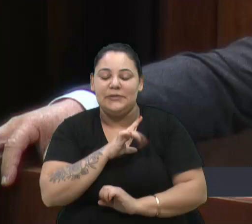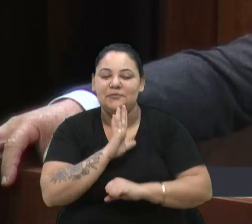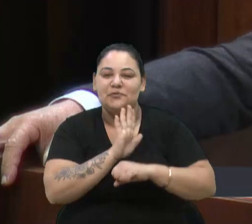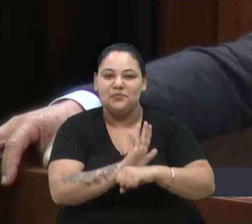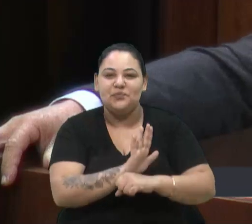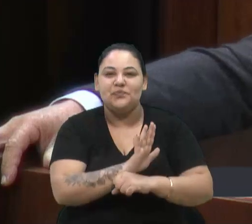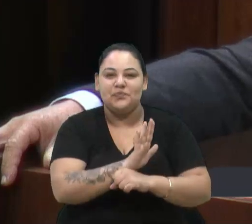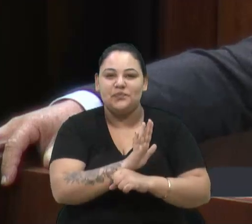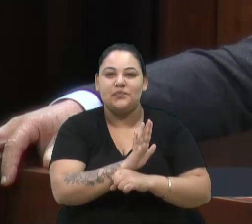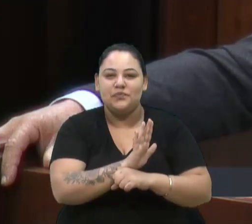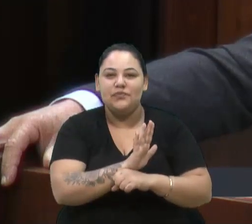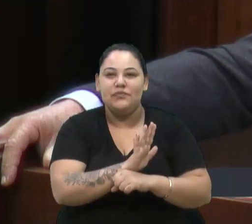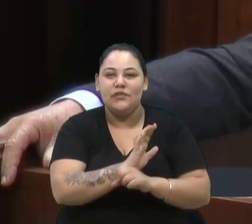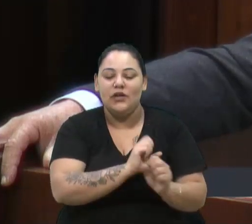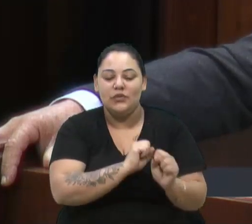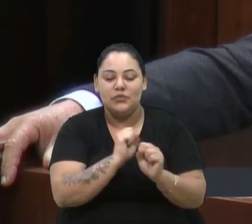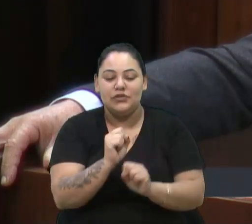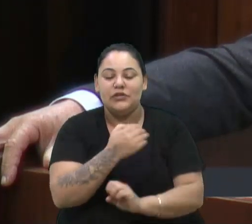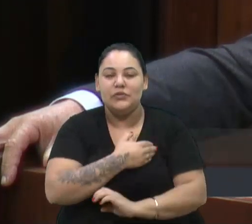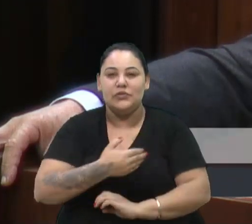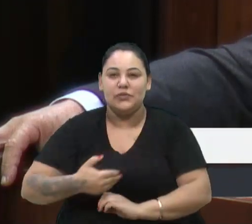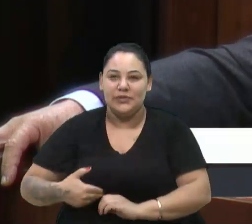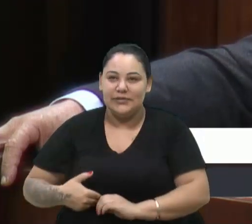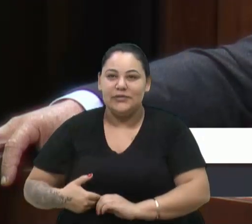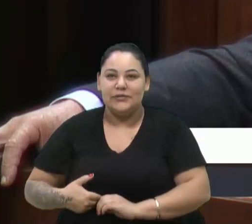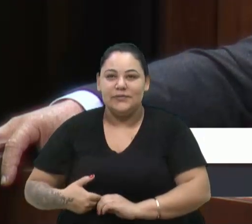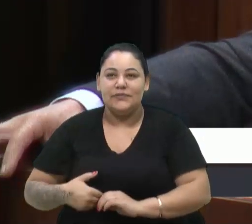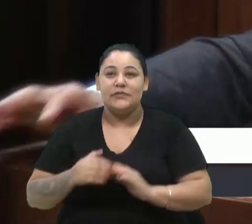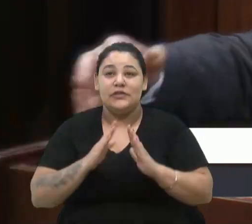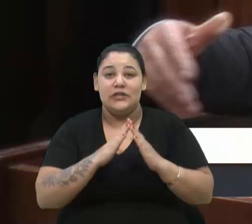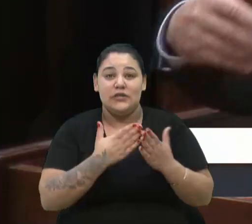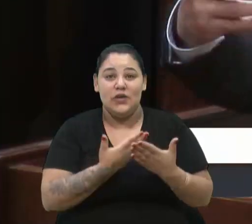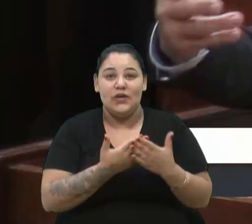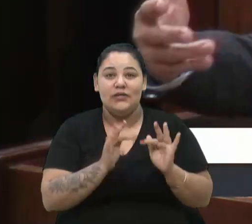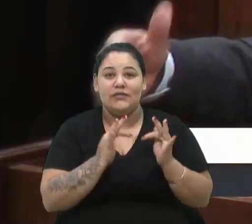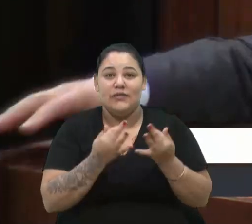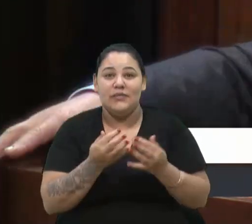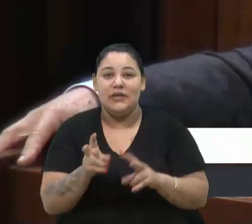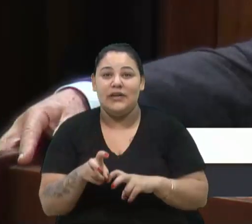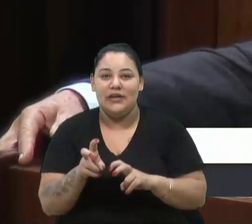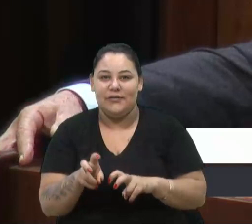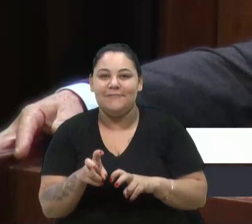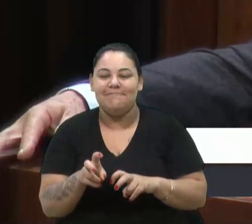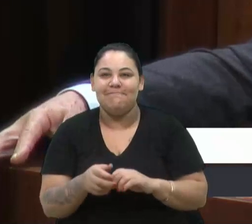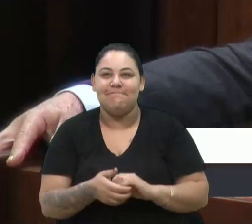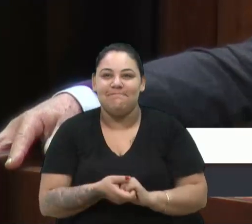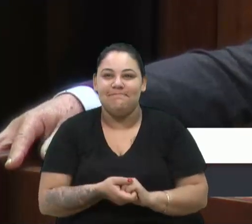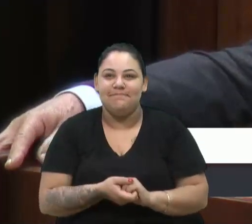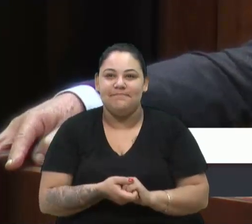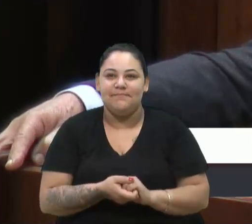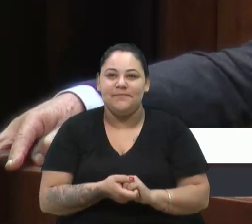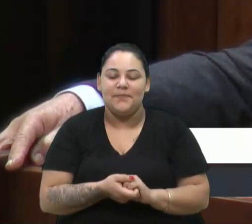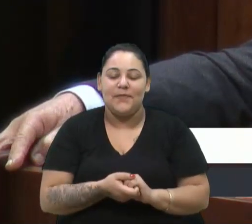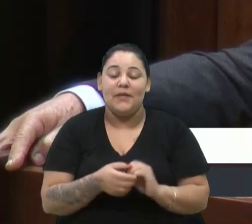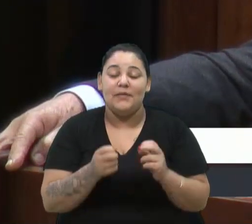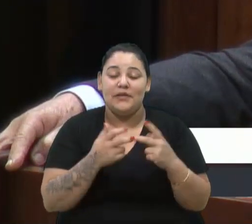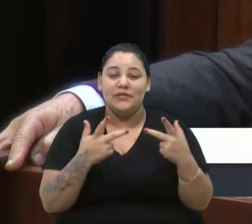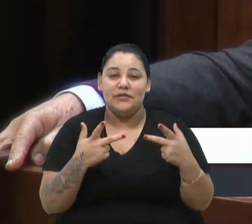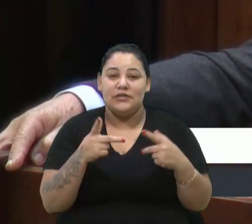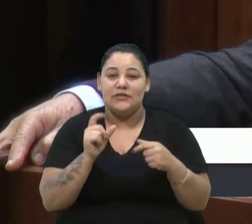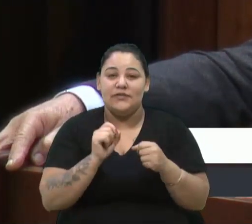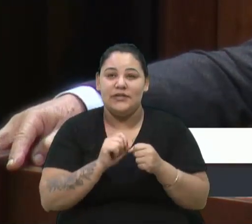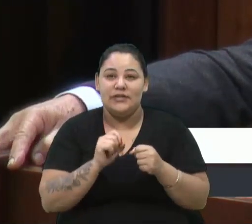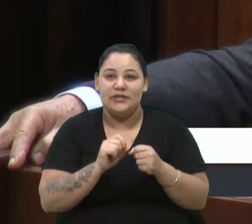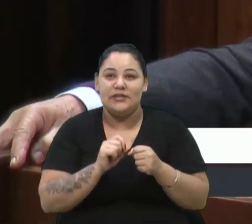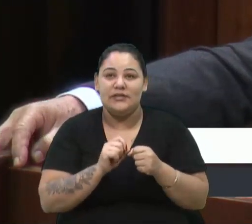em vários entes mas que era na escola a família agrícola por aquilo que está fazendo para